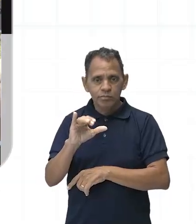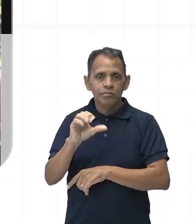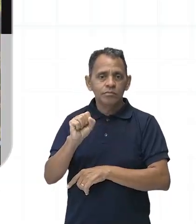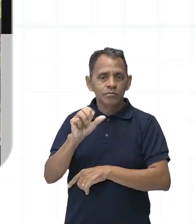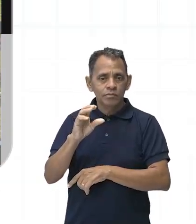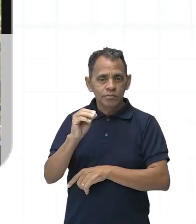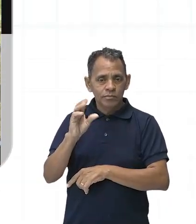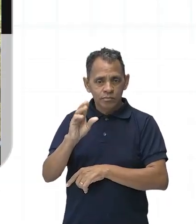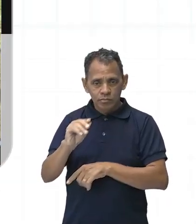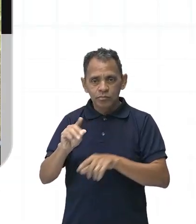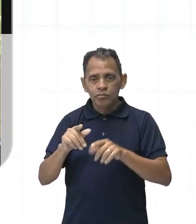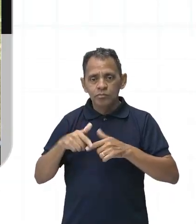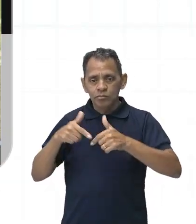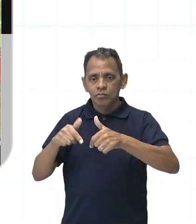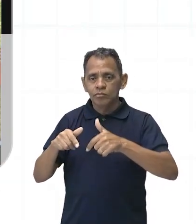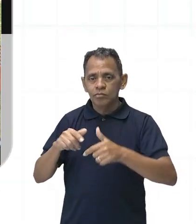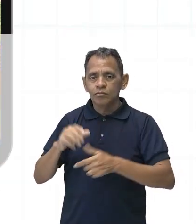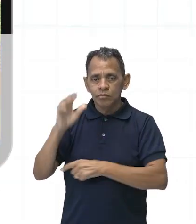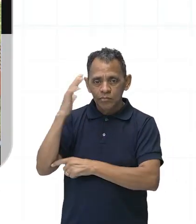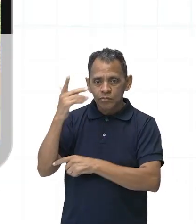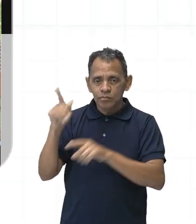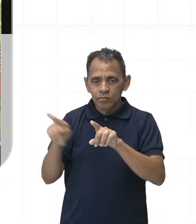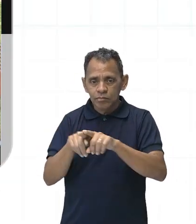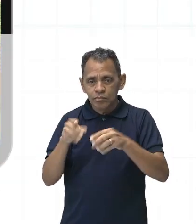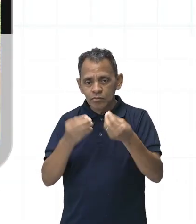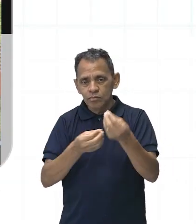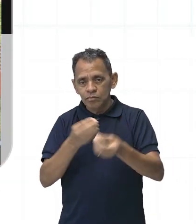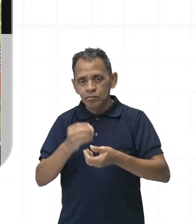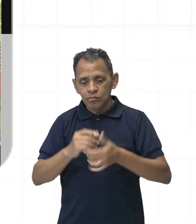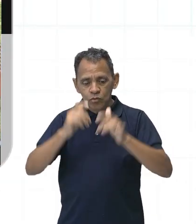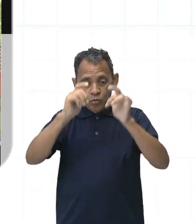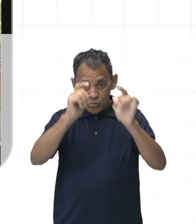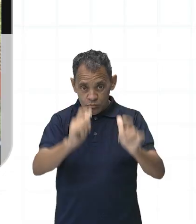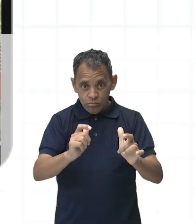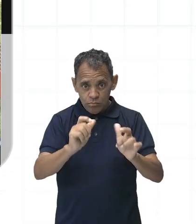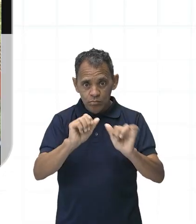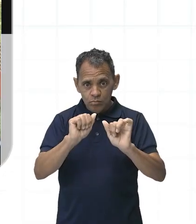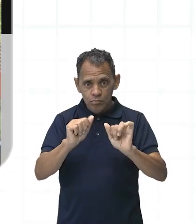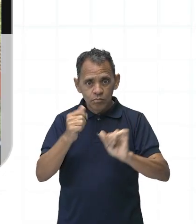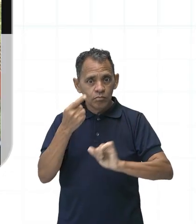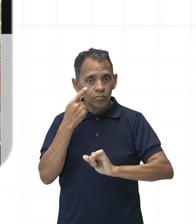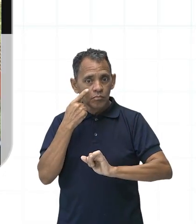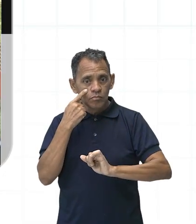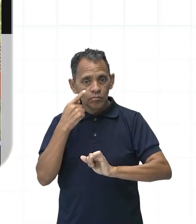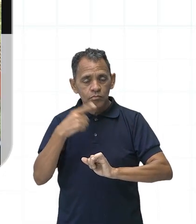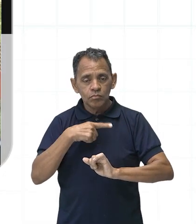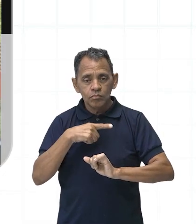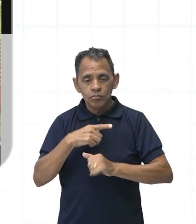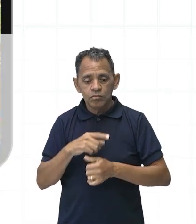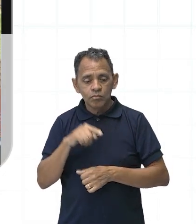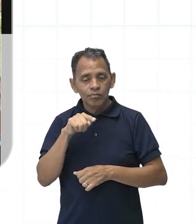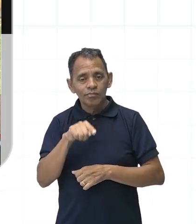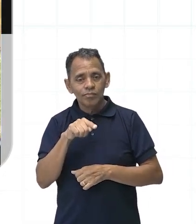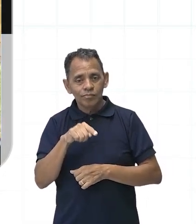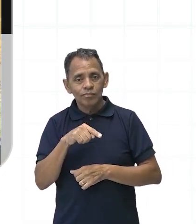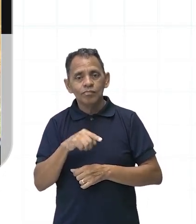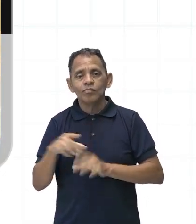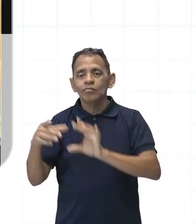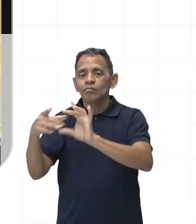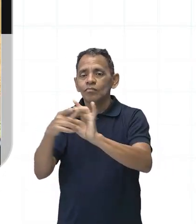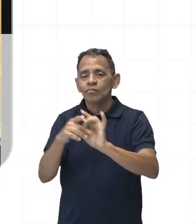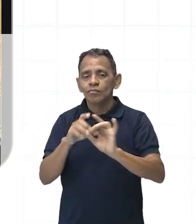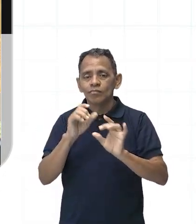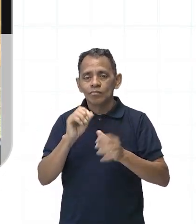realizadas, onde hoje a gente pode observar que elas vão ter essa conexão,